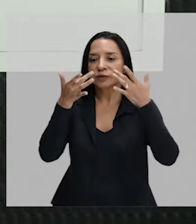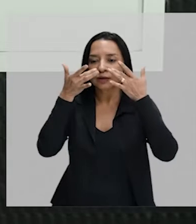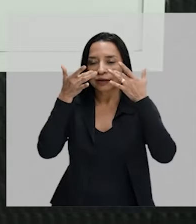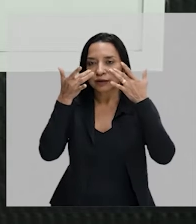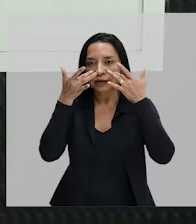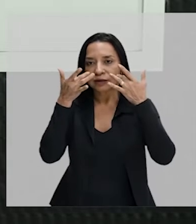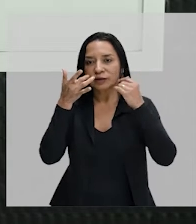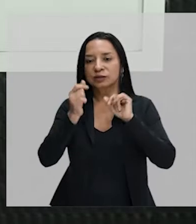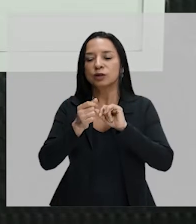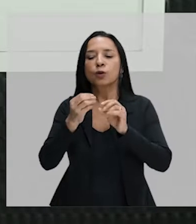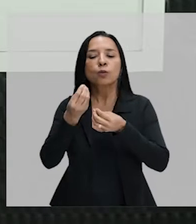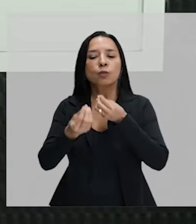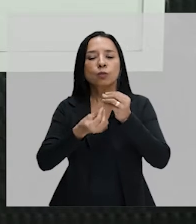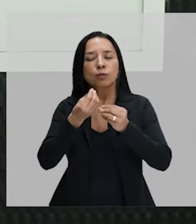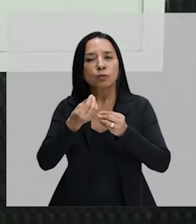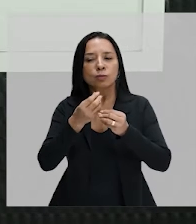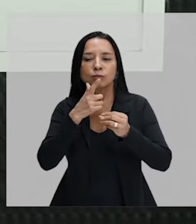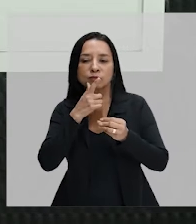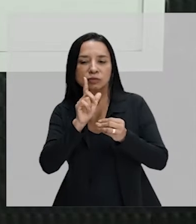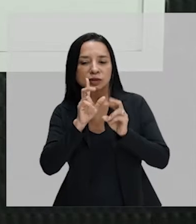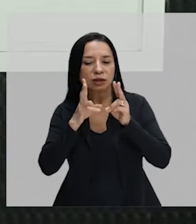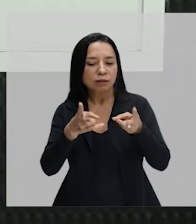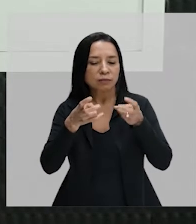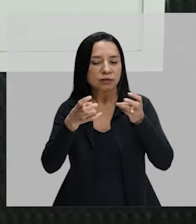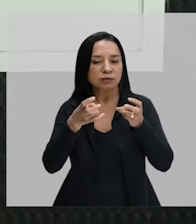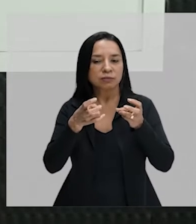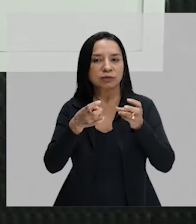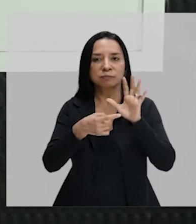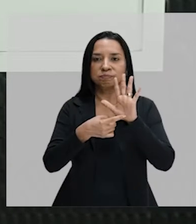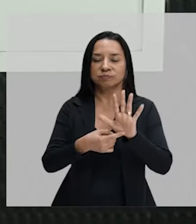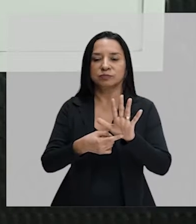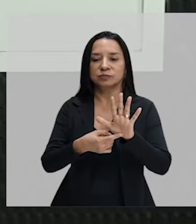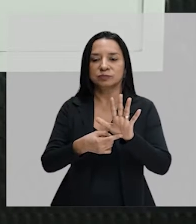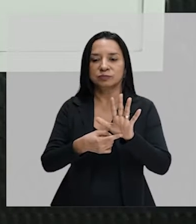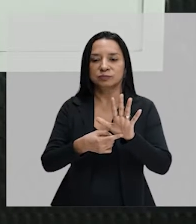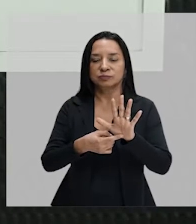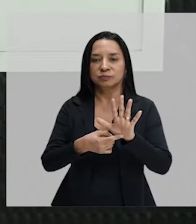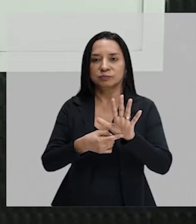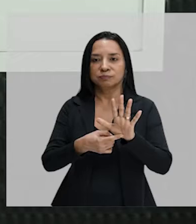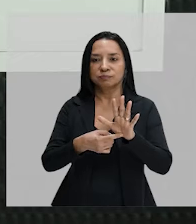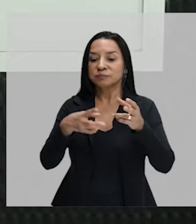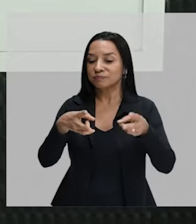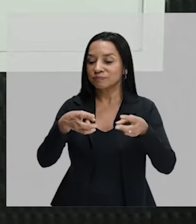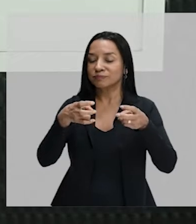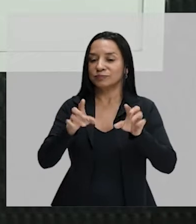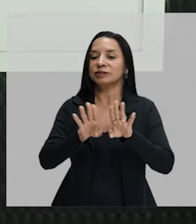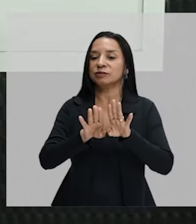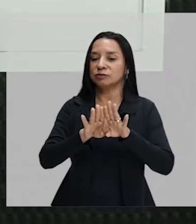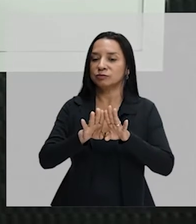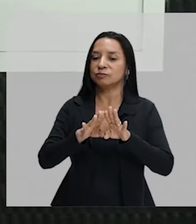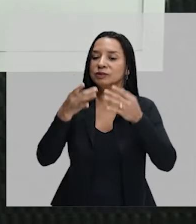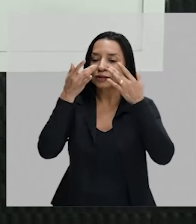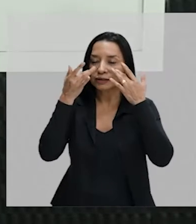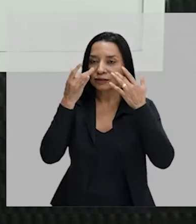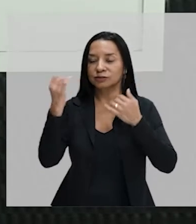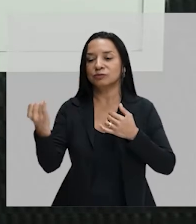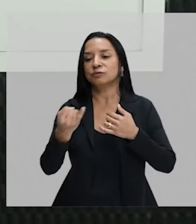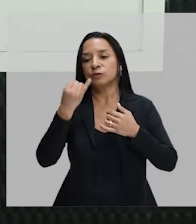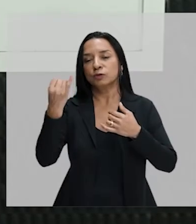a capacidade de expressão e de comunicação que a arte tem é muito importante para isso. Tá? E aí esses elementos eles